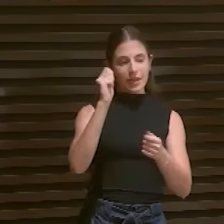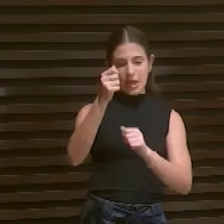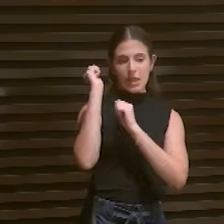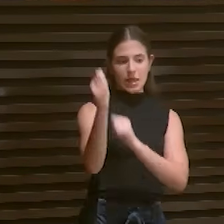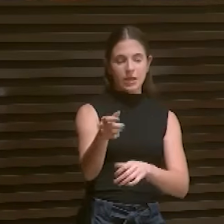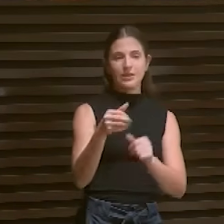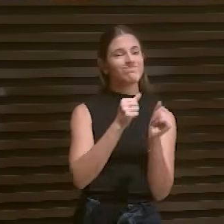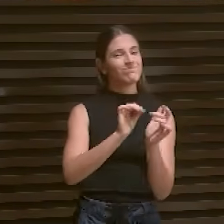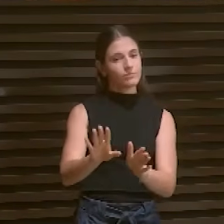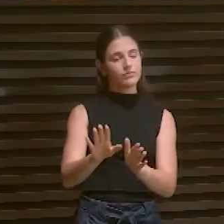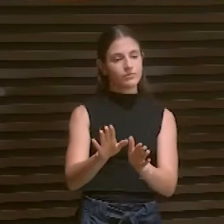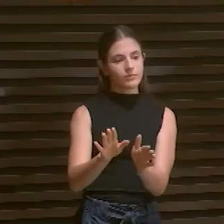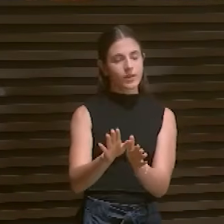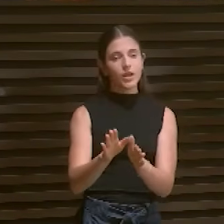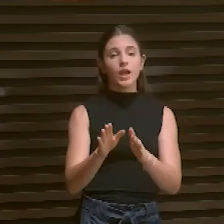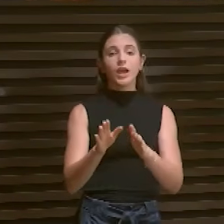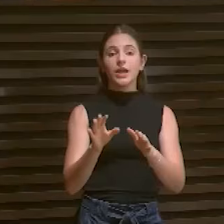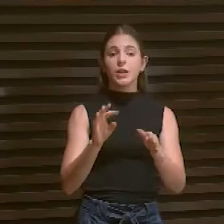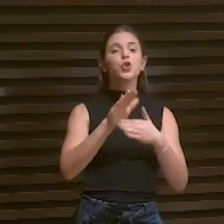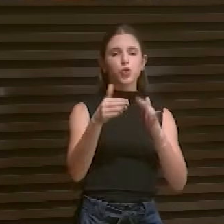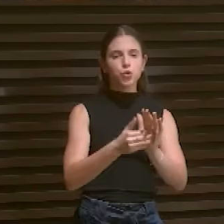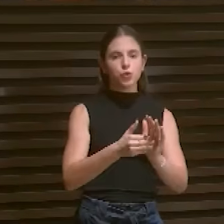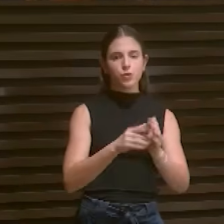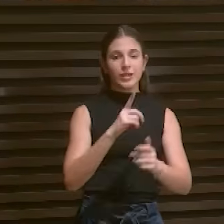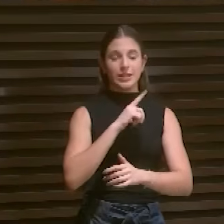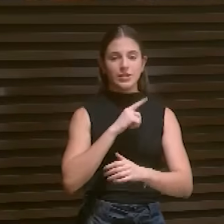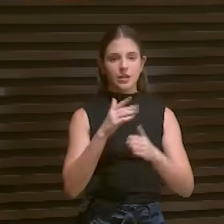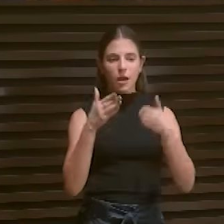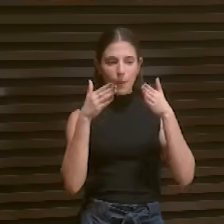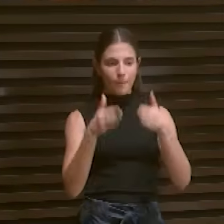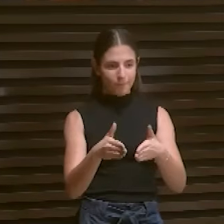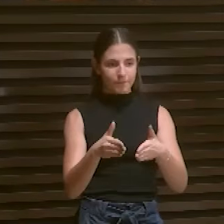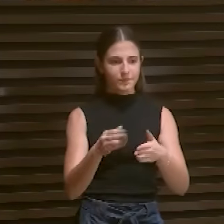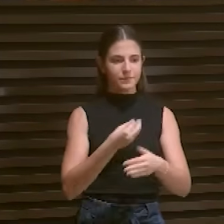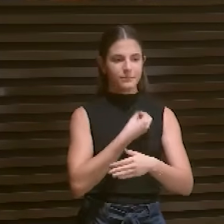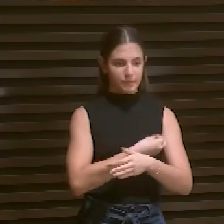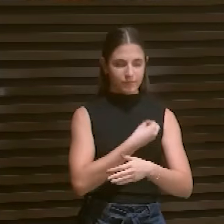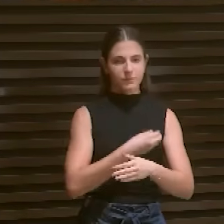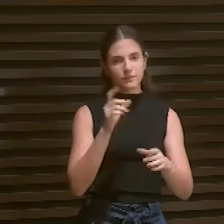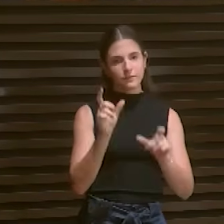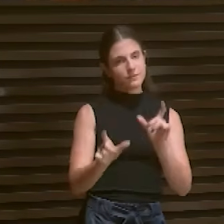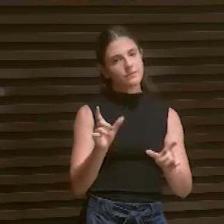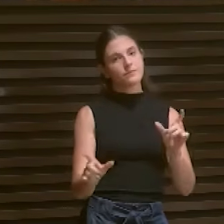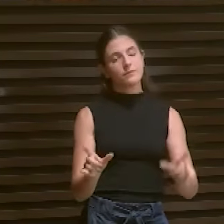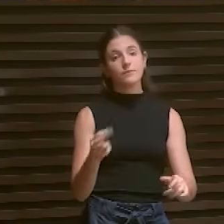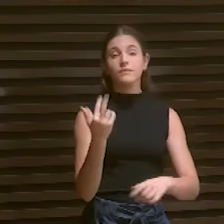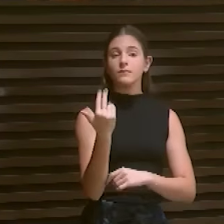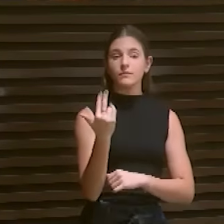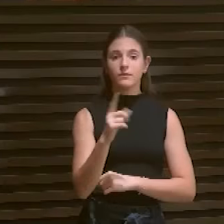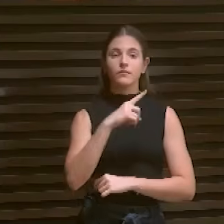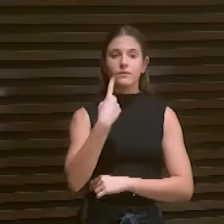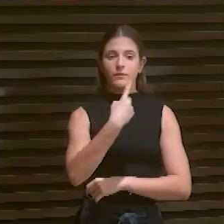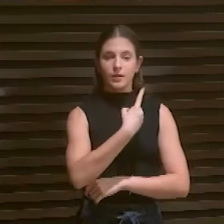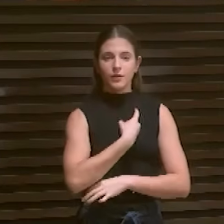estivesse ocupando a sua atenção e tempo até aquele momento. Da mesma forma, quando somos